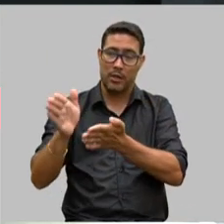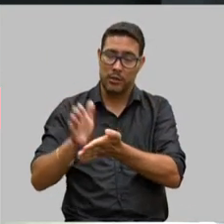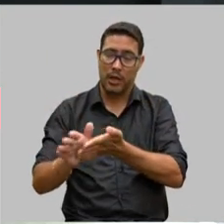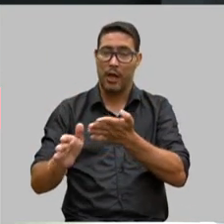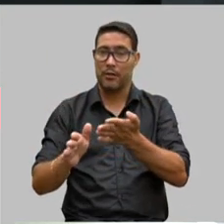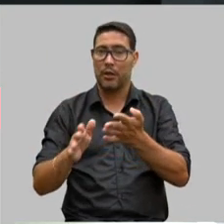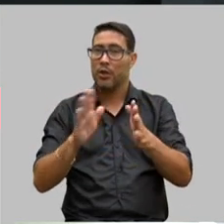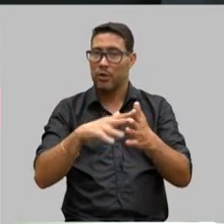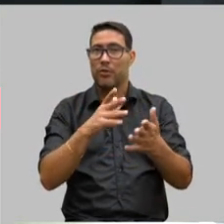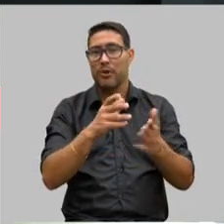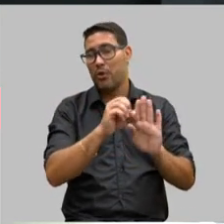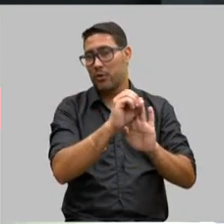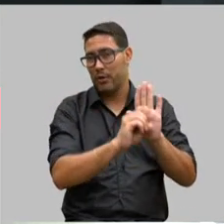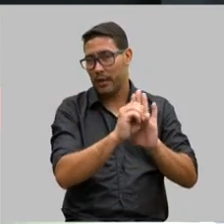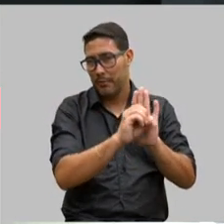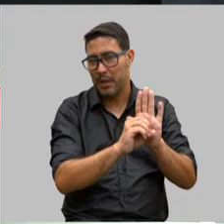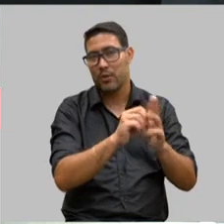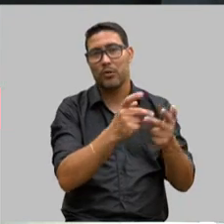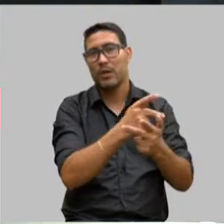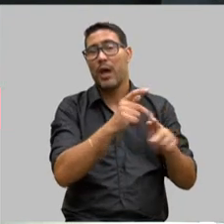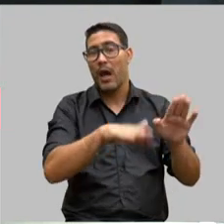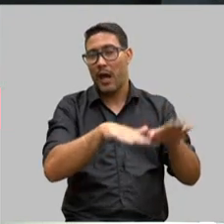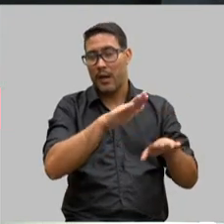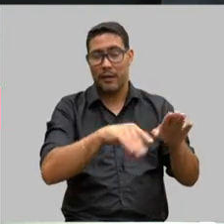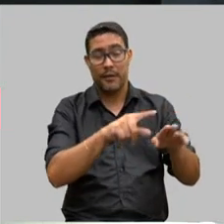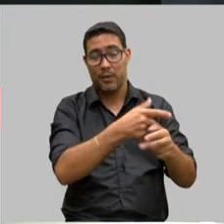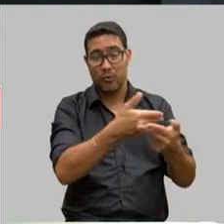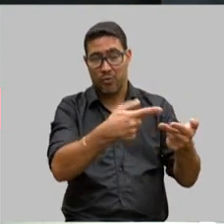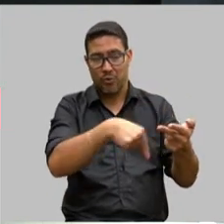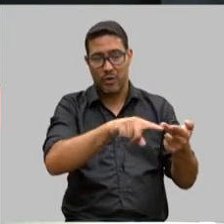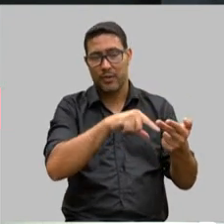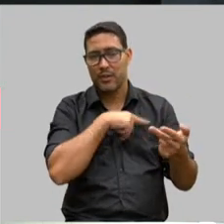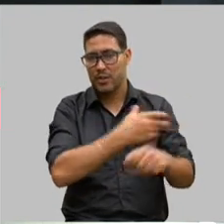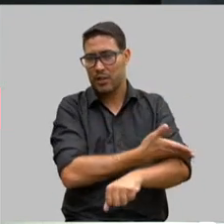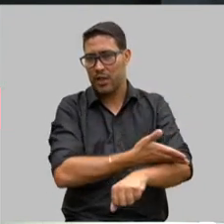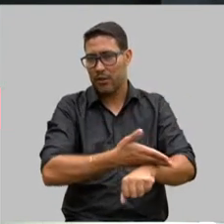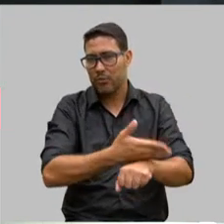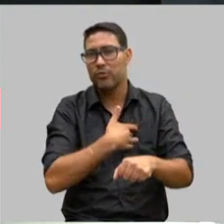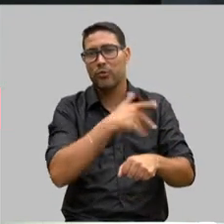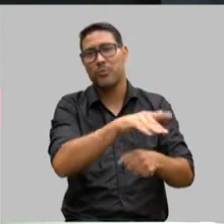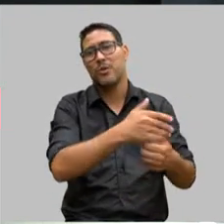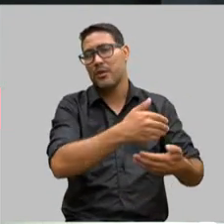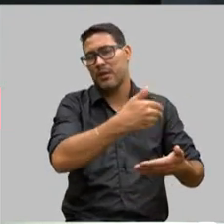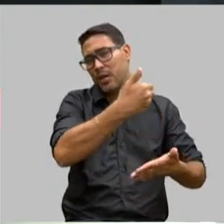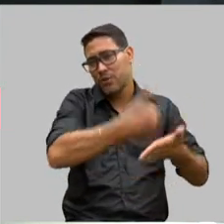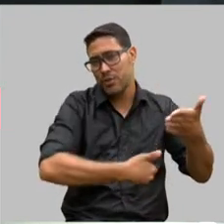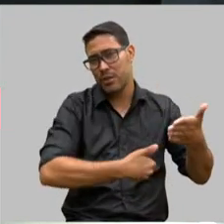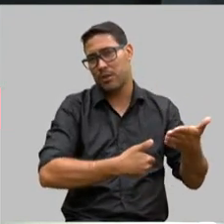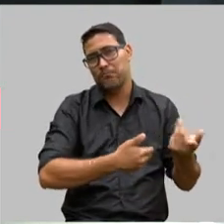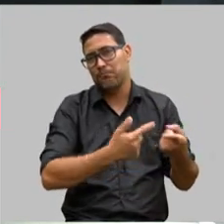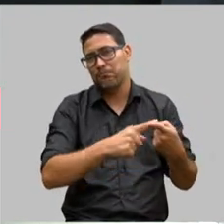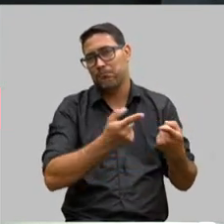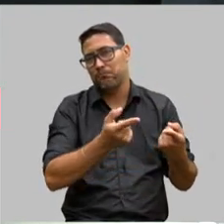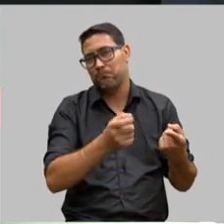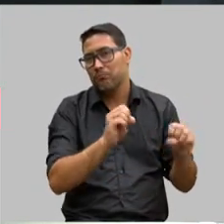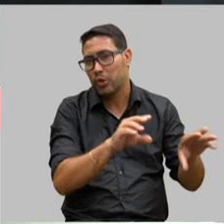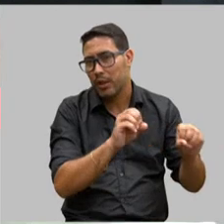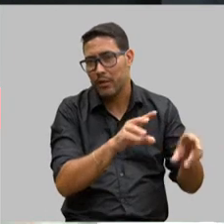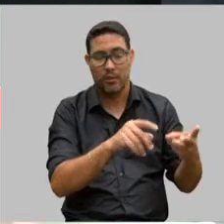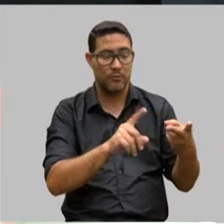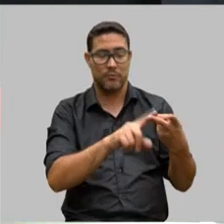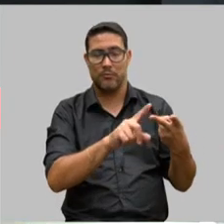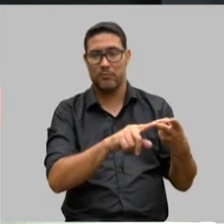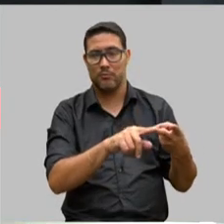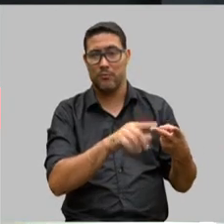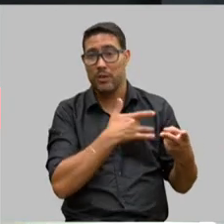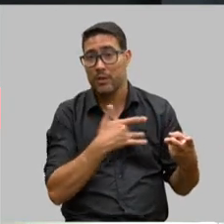tem que tirar alguma coisa. Alguma coisa fica prejudicada. O que que é? Educação? Saúde? Alguma coisa